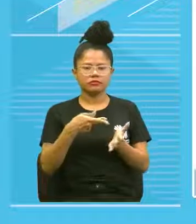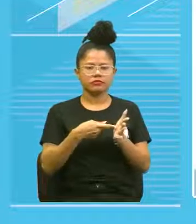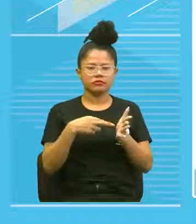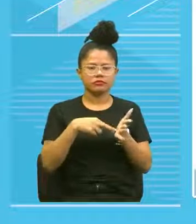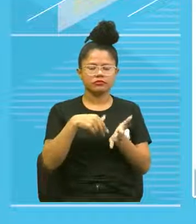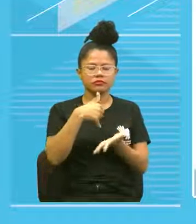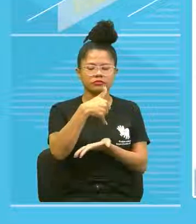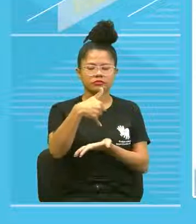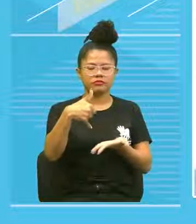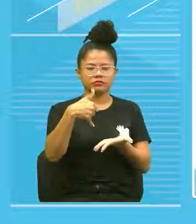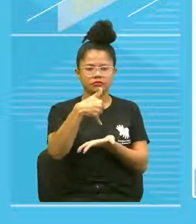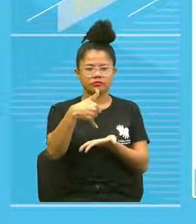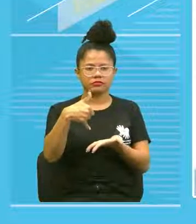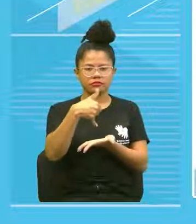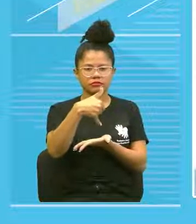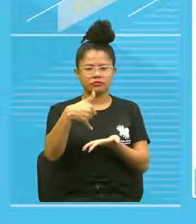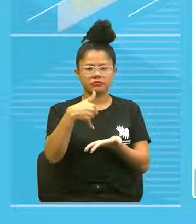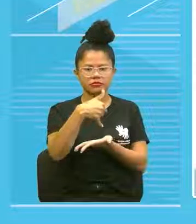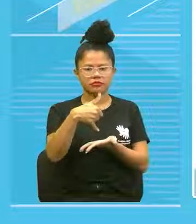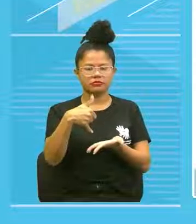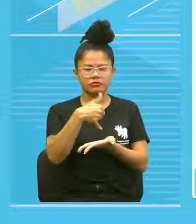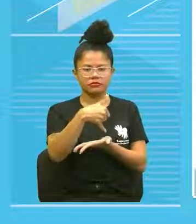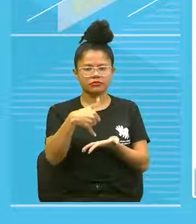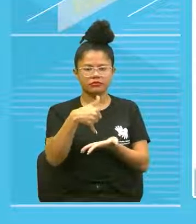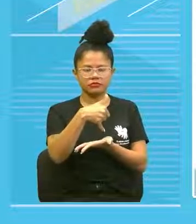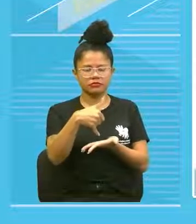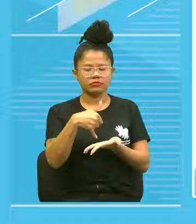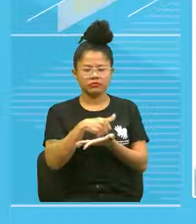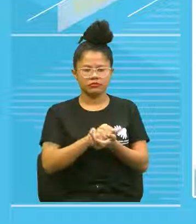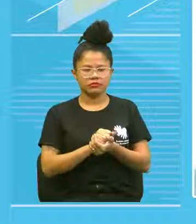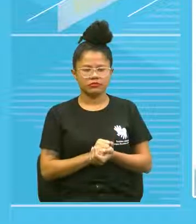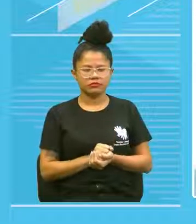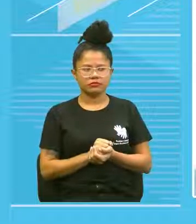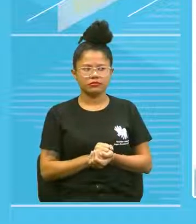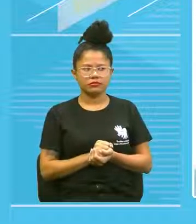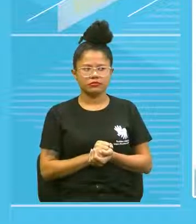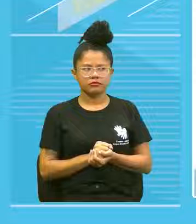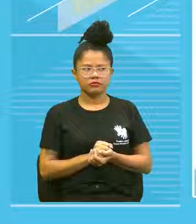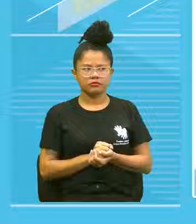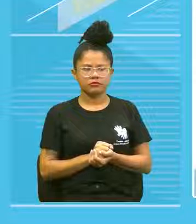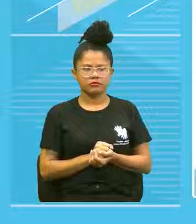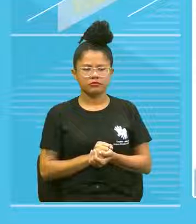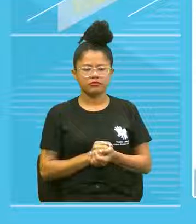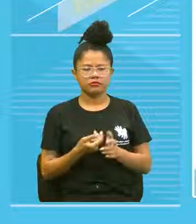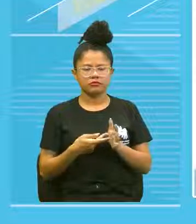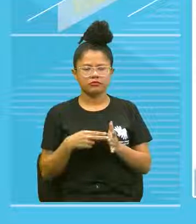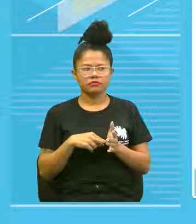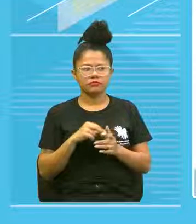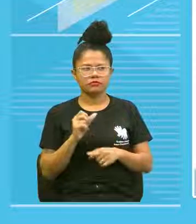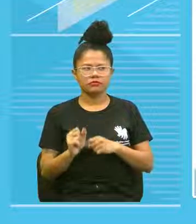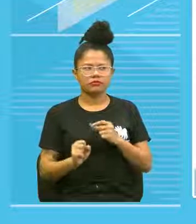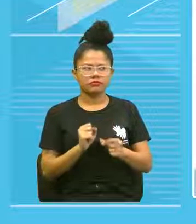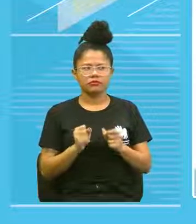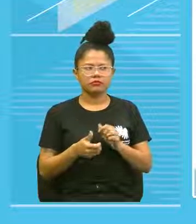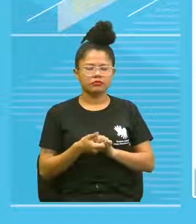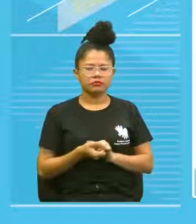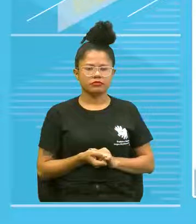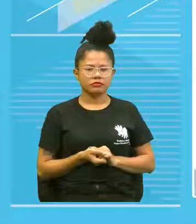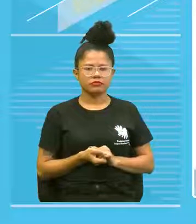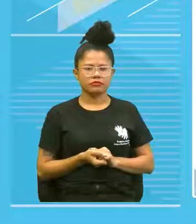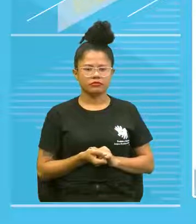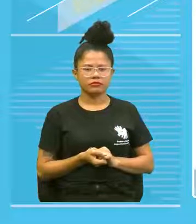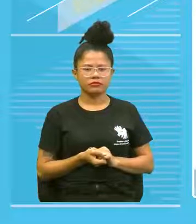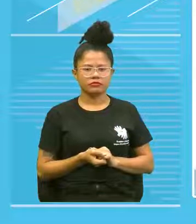Óleo o diesel vem do óleo eu tô querendo dizer turma que o piu